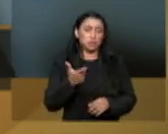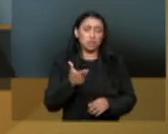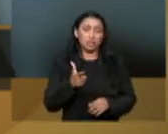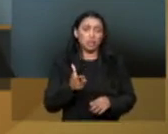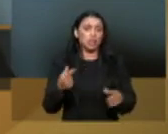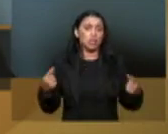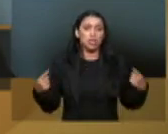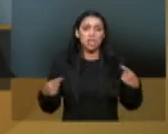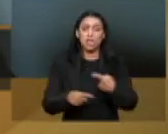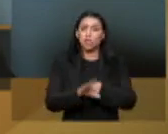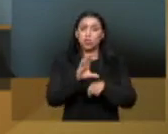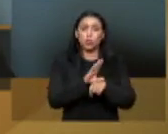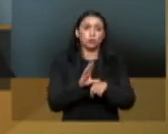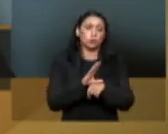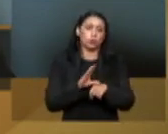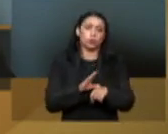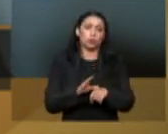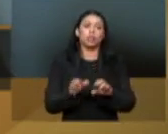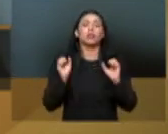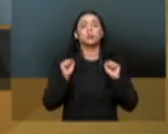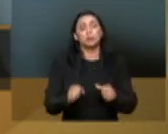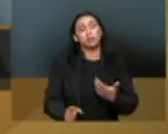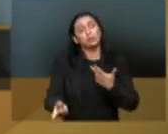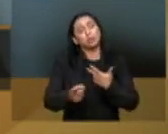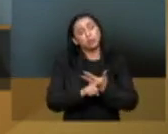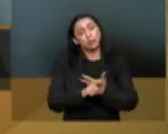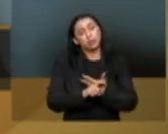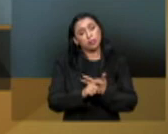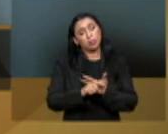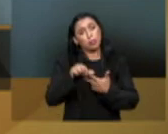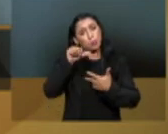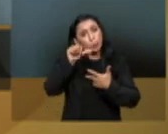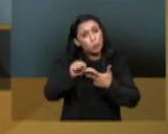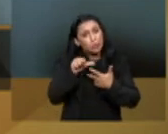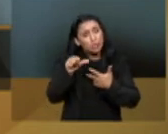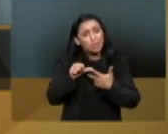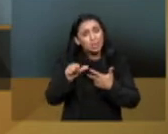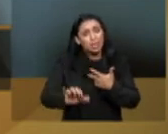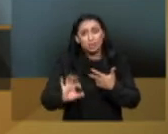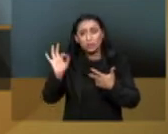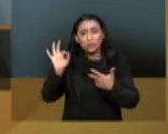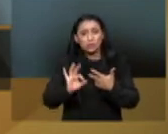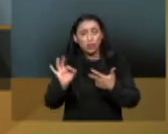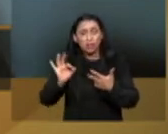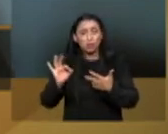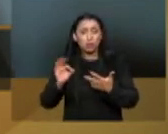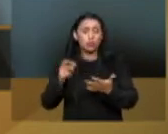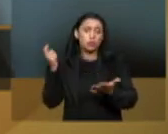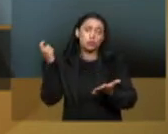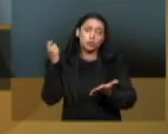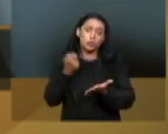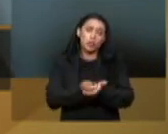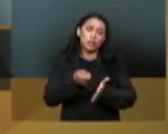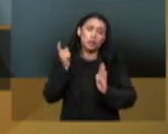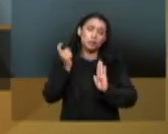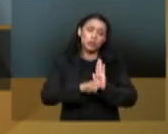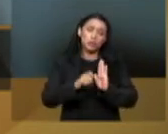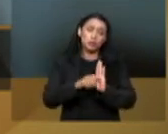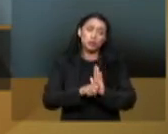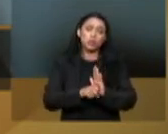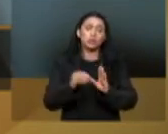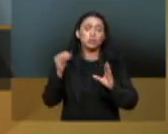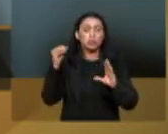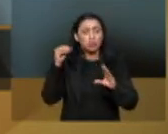inconstitucionalidade na possibilidade de o Poder Executivo mexer nas alíquotas das contribuições mencionadas dentro do